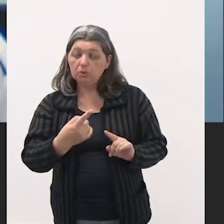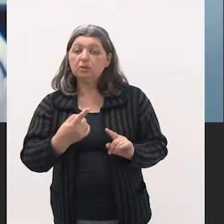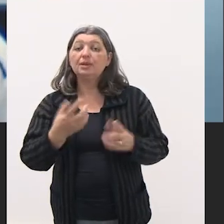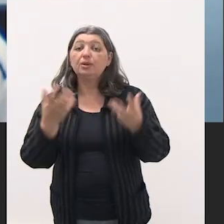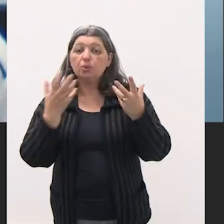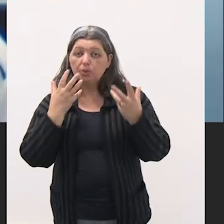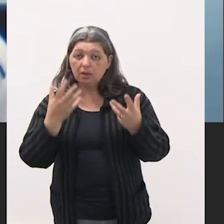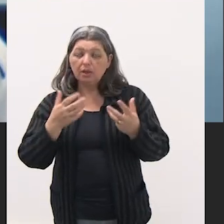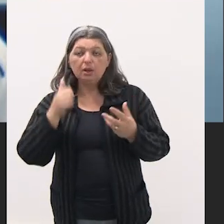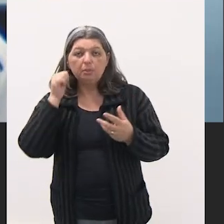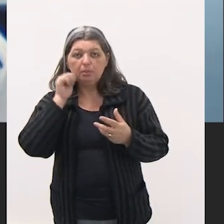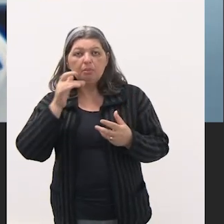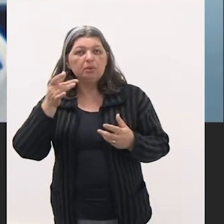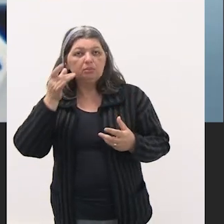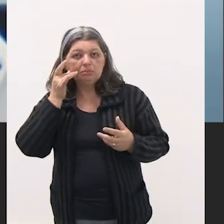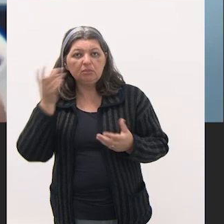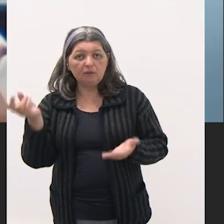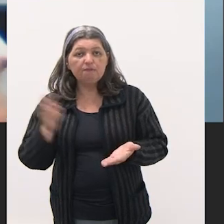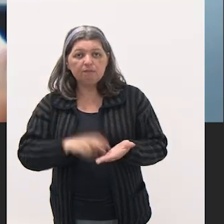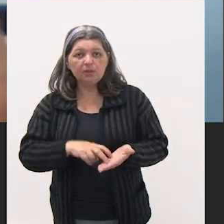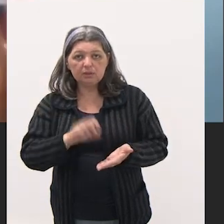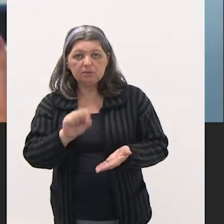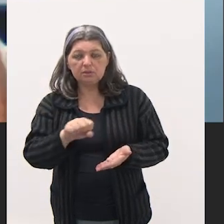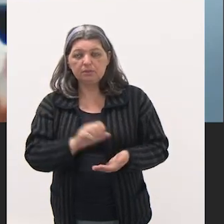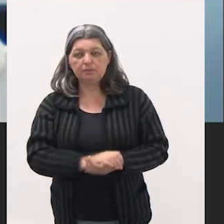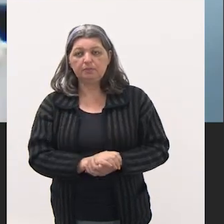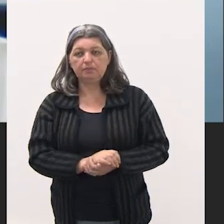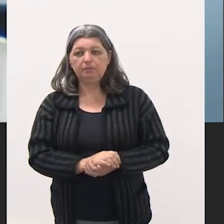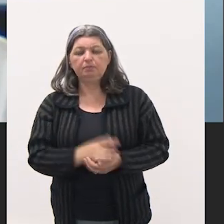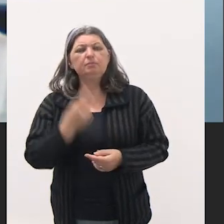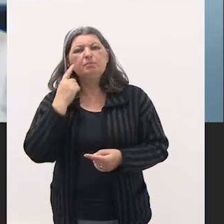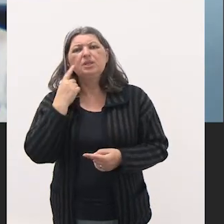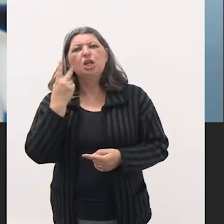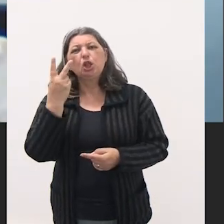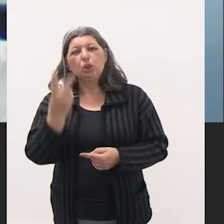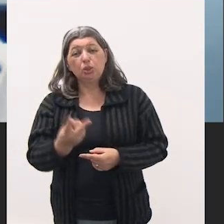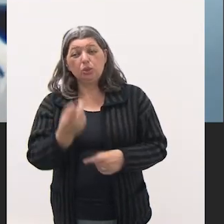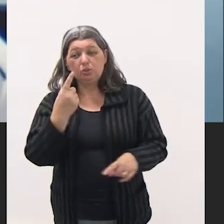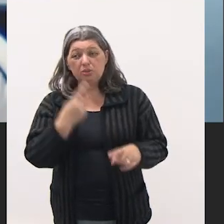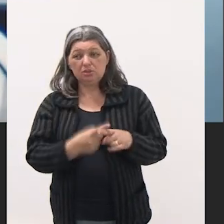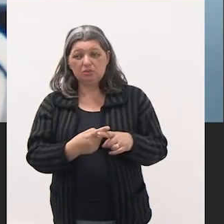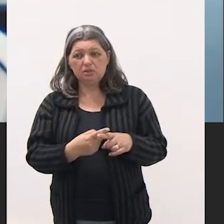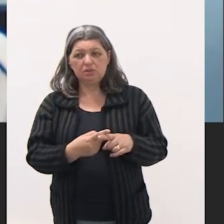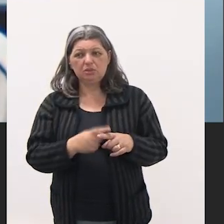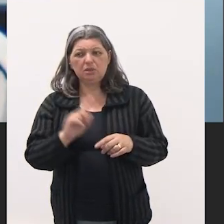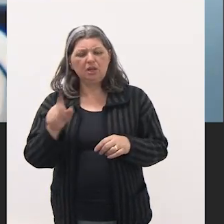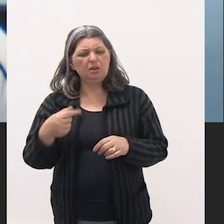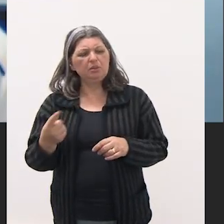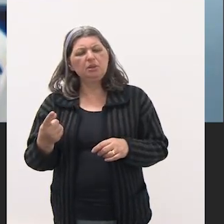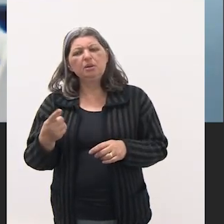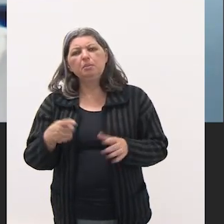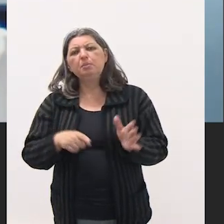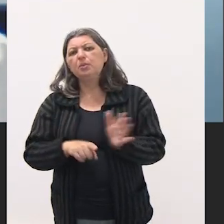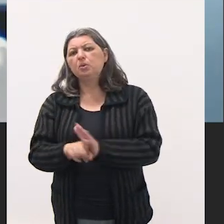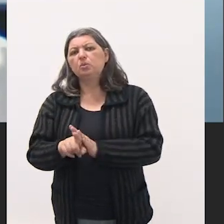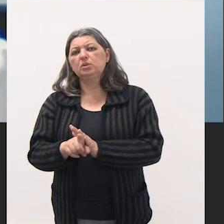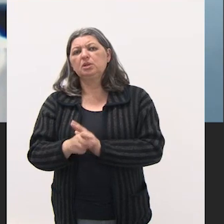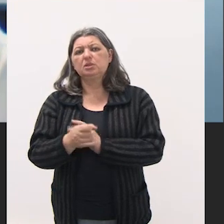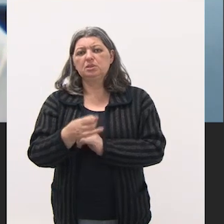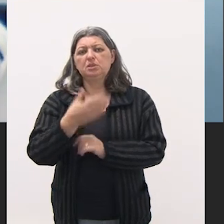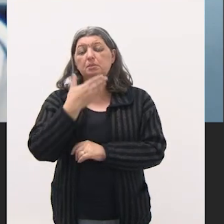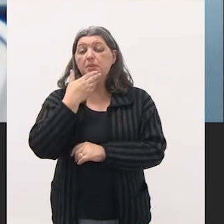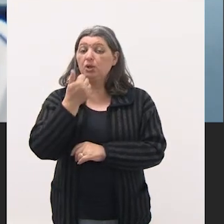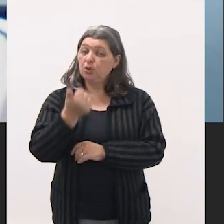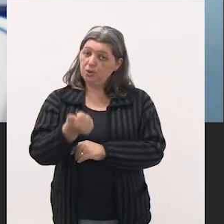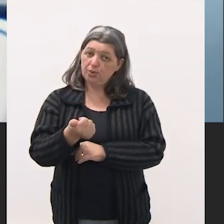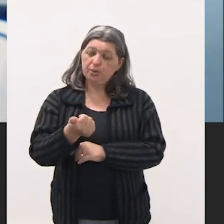venha. Então, dali a 2 meses ela veio, e aí eu perguntei para ela se ela estava